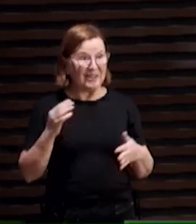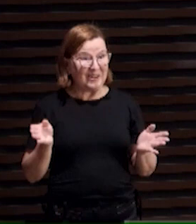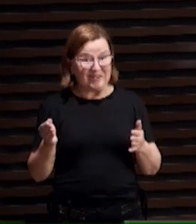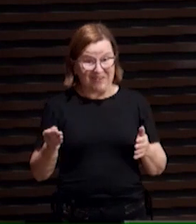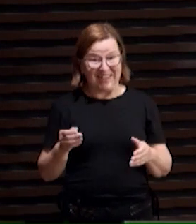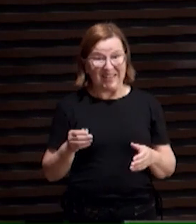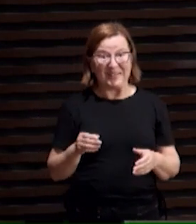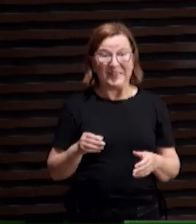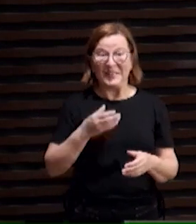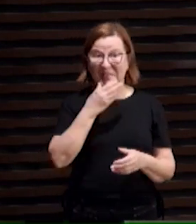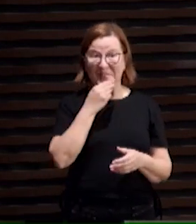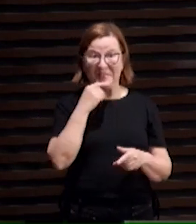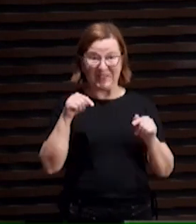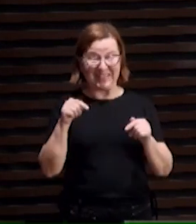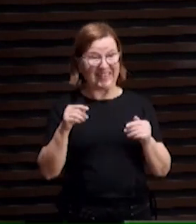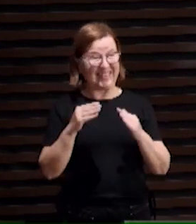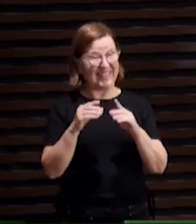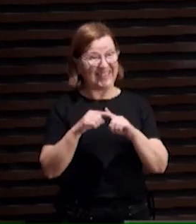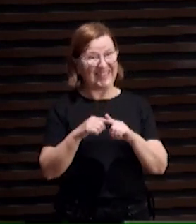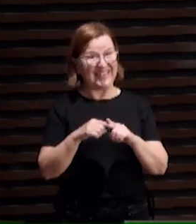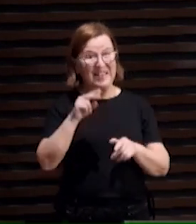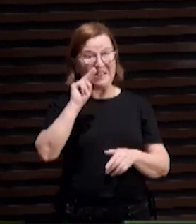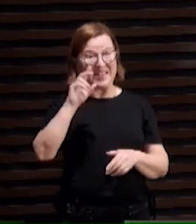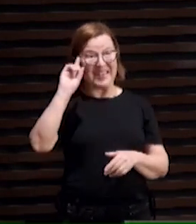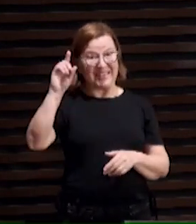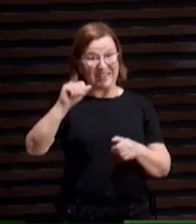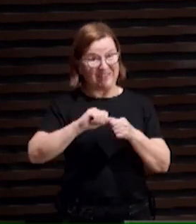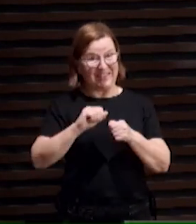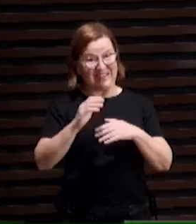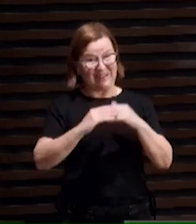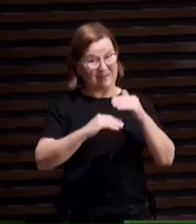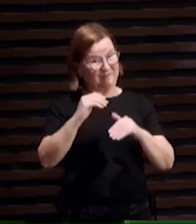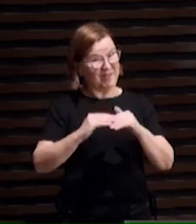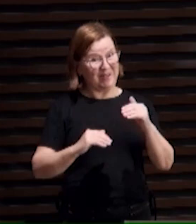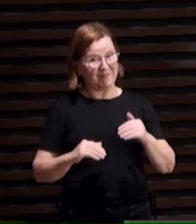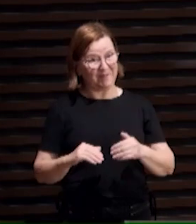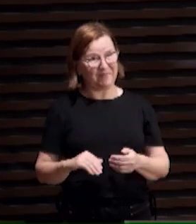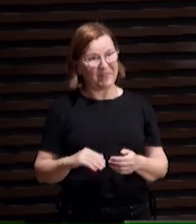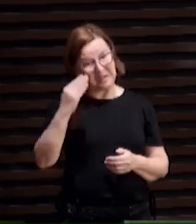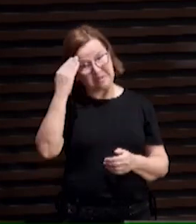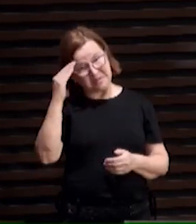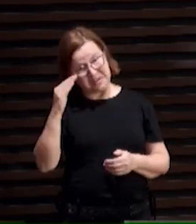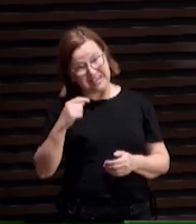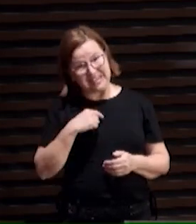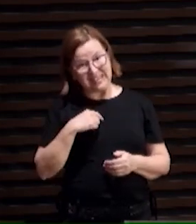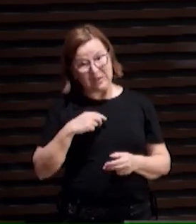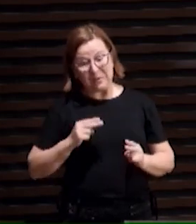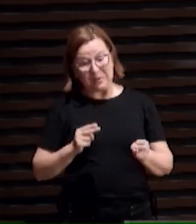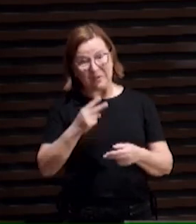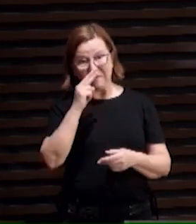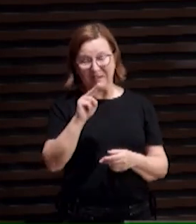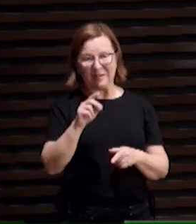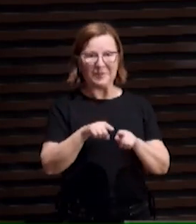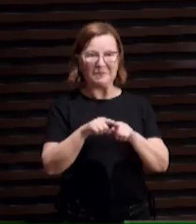igreja. Estou vendo Deus fazer alguma coisa que eu não sei se eu vou continuar vendo,